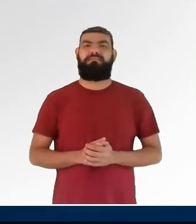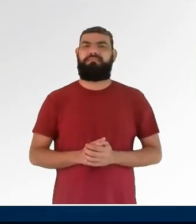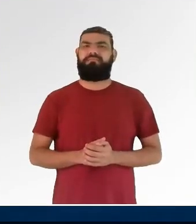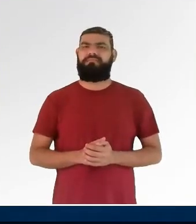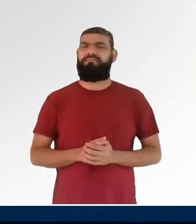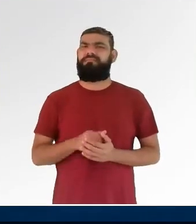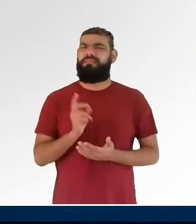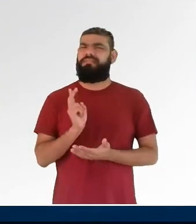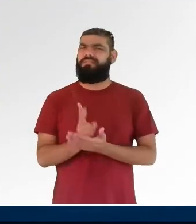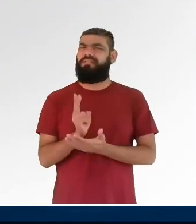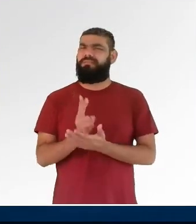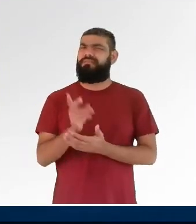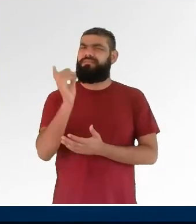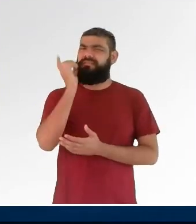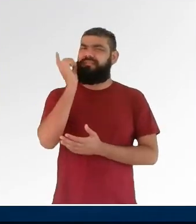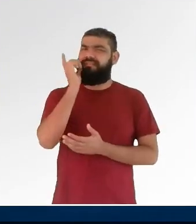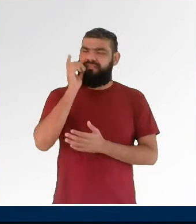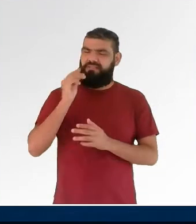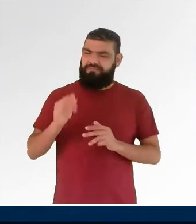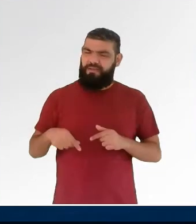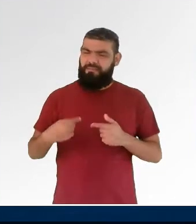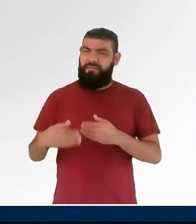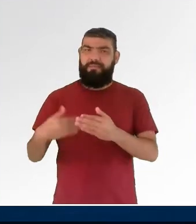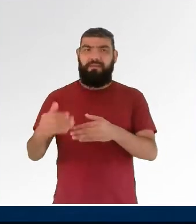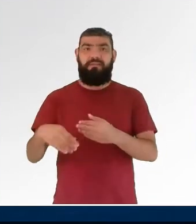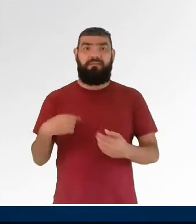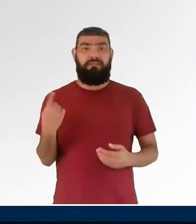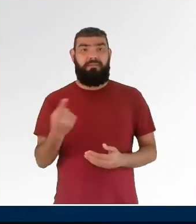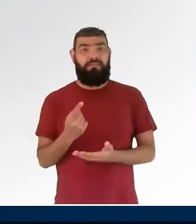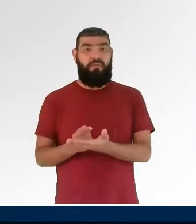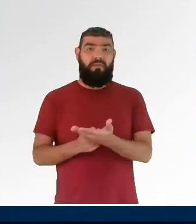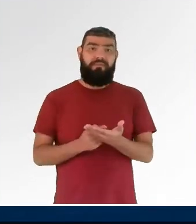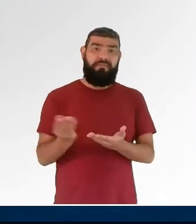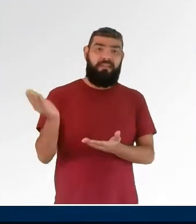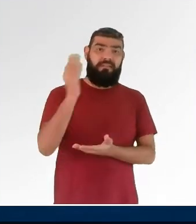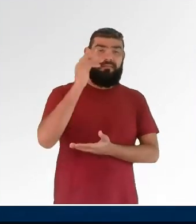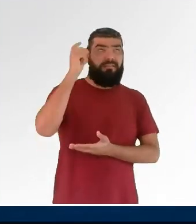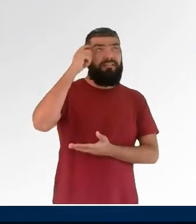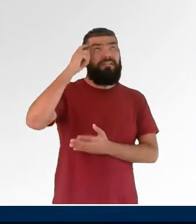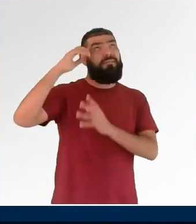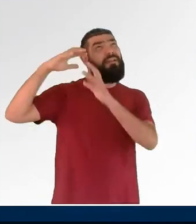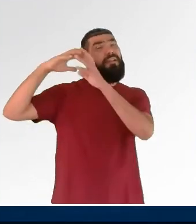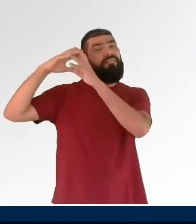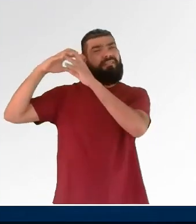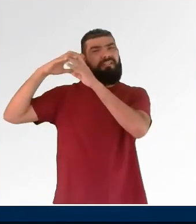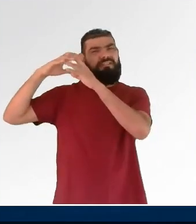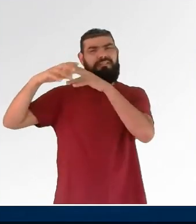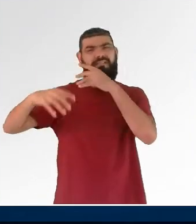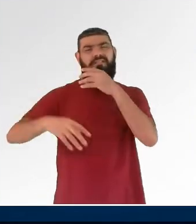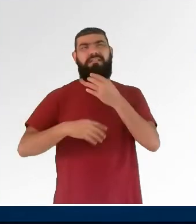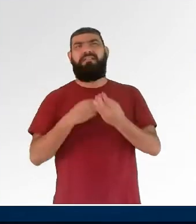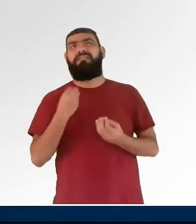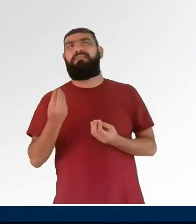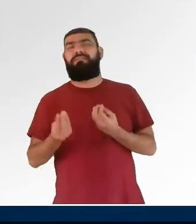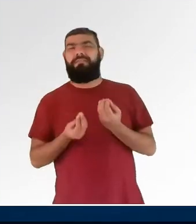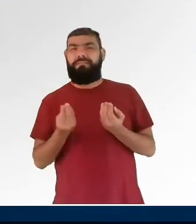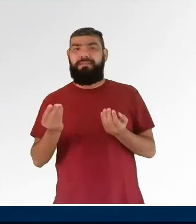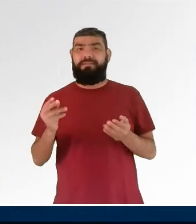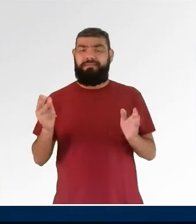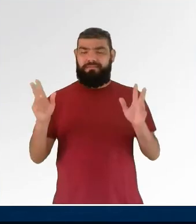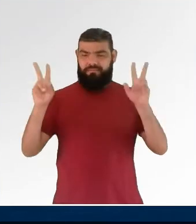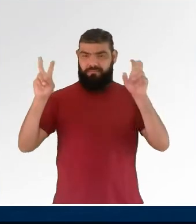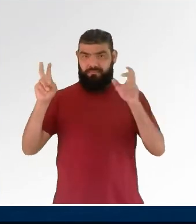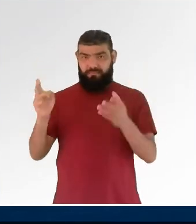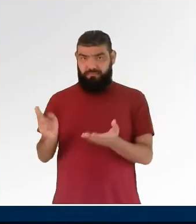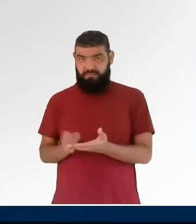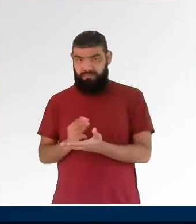e é bom que em um momento nós sejamos convidados para refletir. E falando ainda sobre o livro, tem um deles